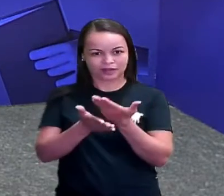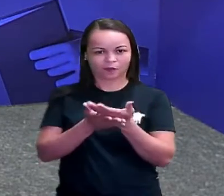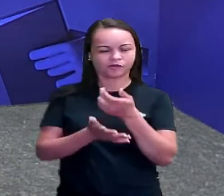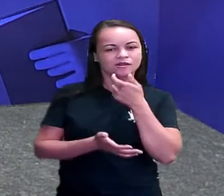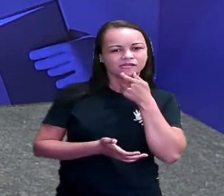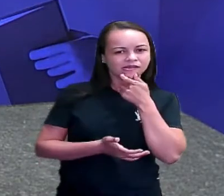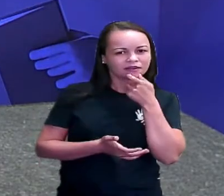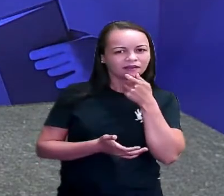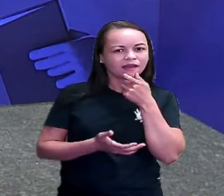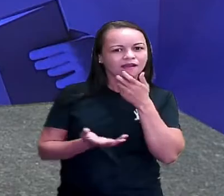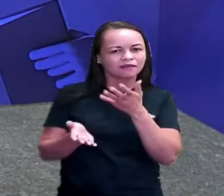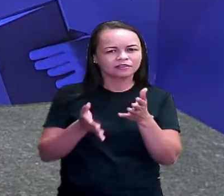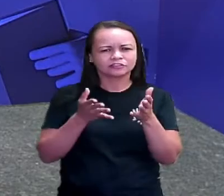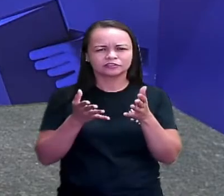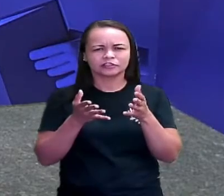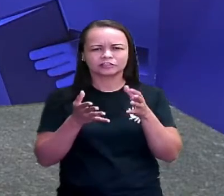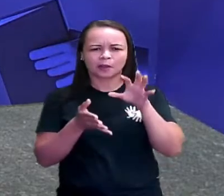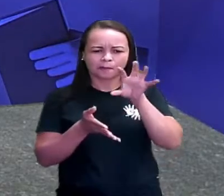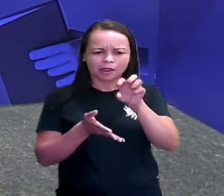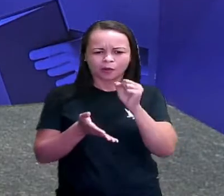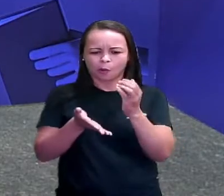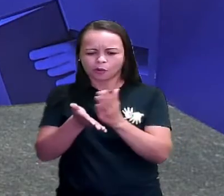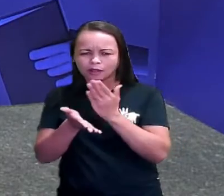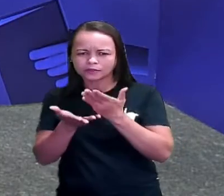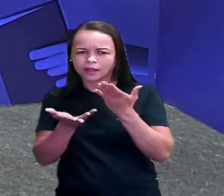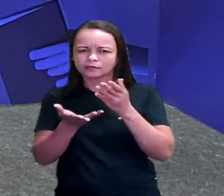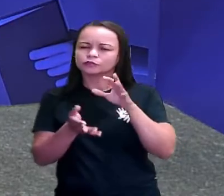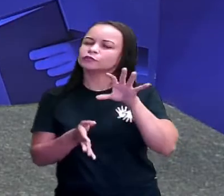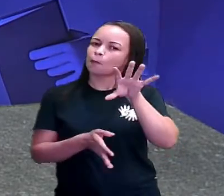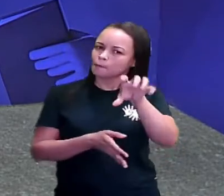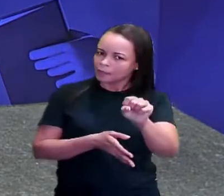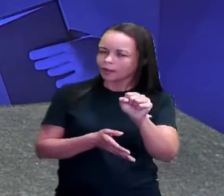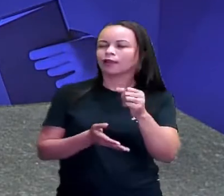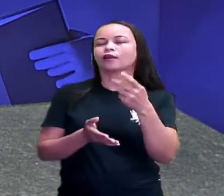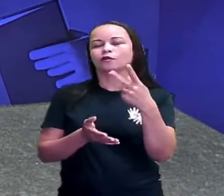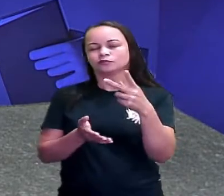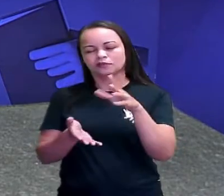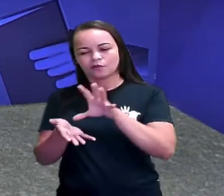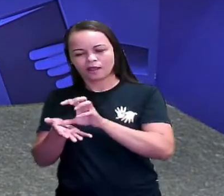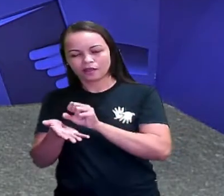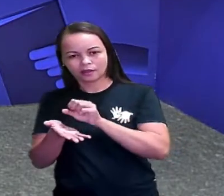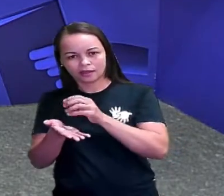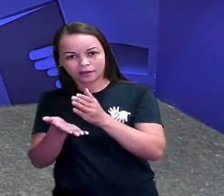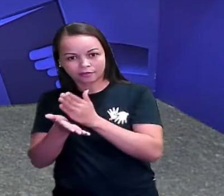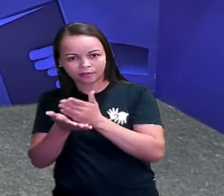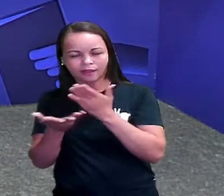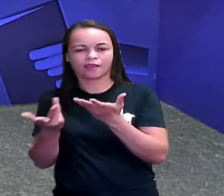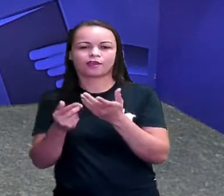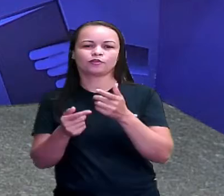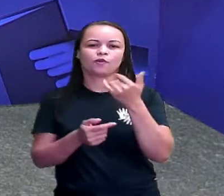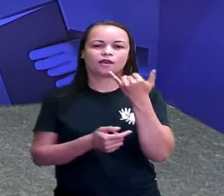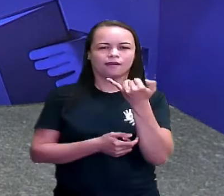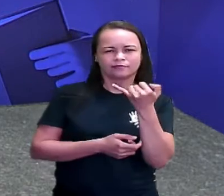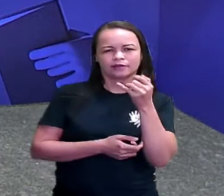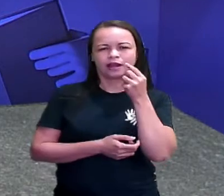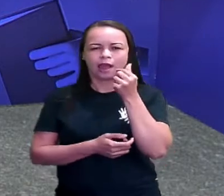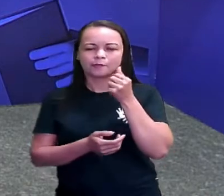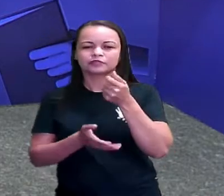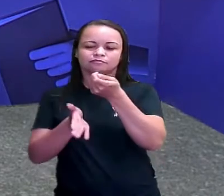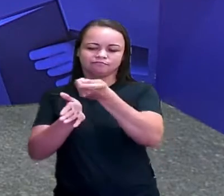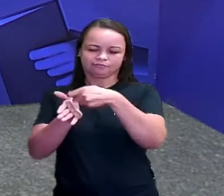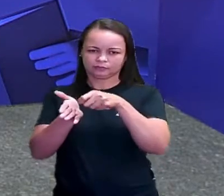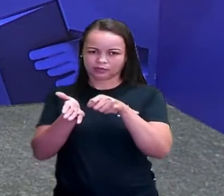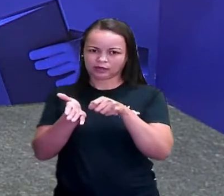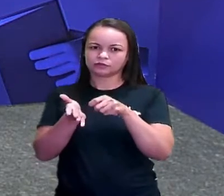mundo preparado? Pegou o caderno? Não? Então pega teu caderno, pega tua caneta ou teu lápis para a gente fazer as devidas